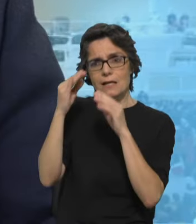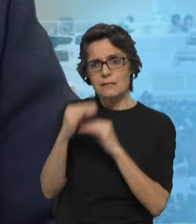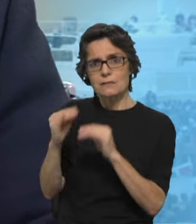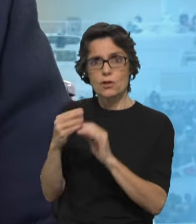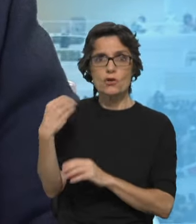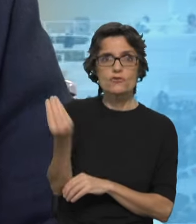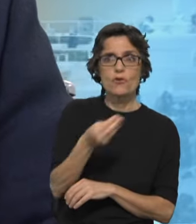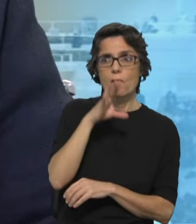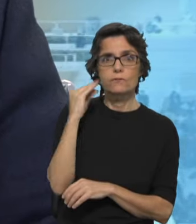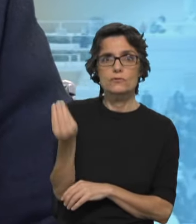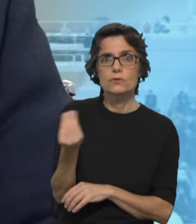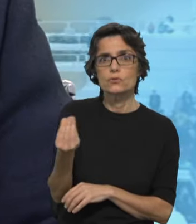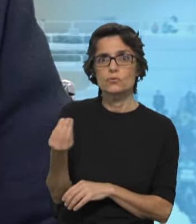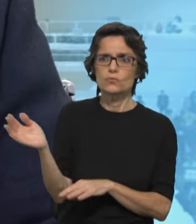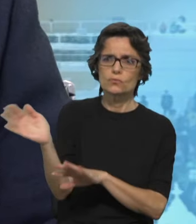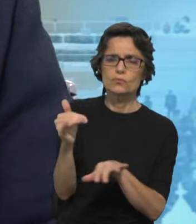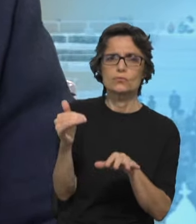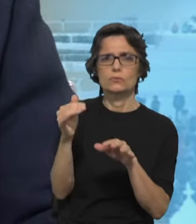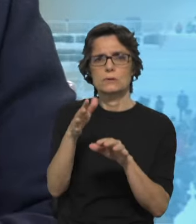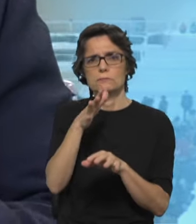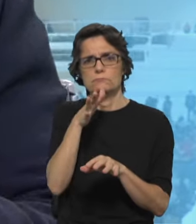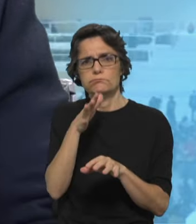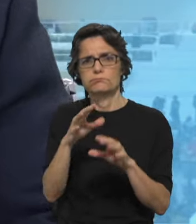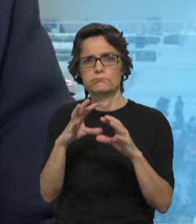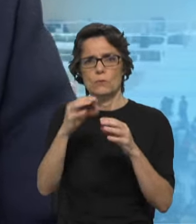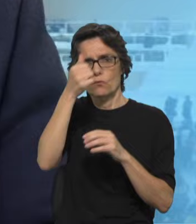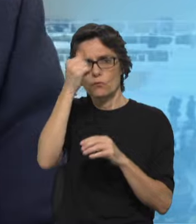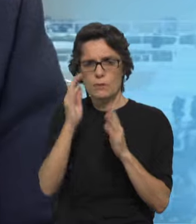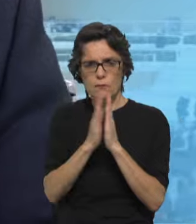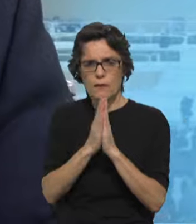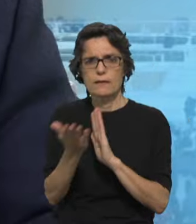e os jovens na celebração da liturgia, que muitas vezes